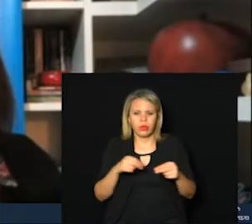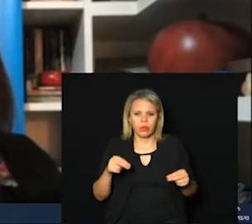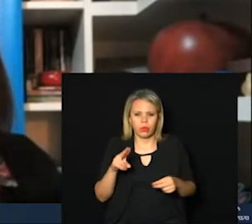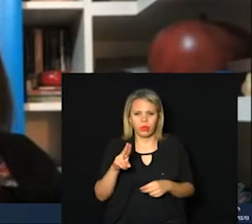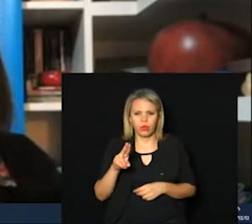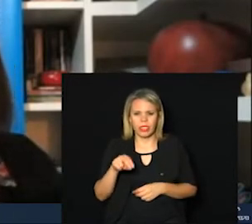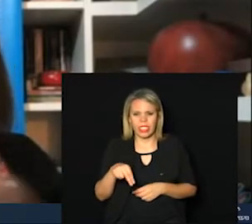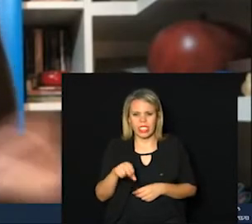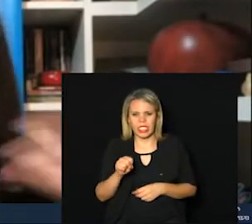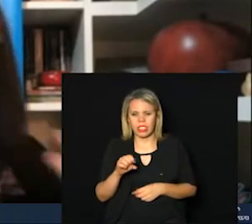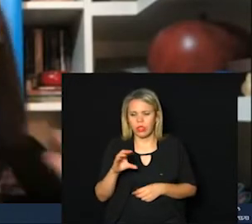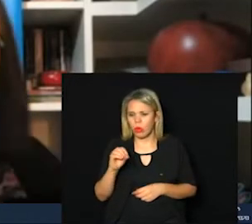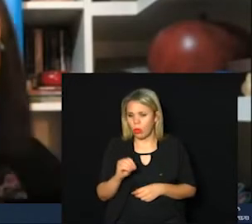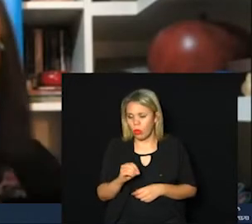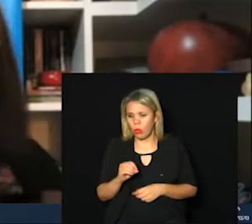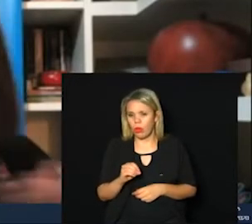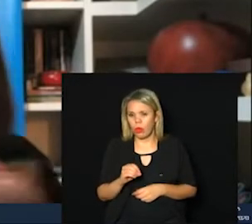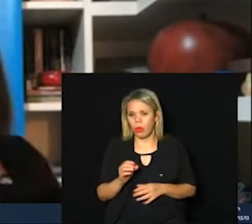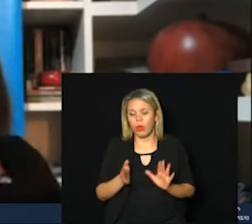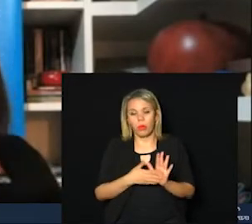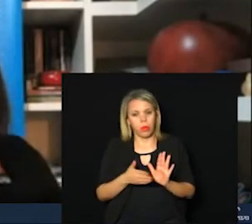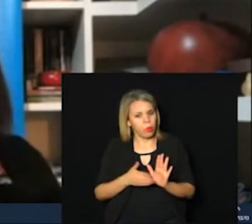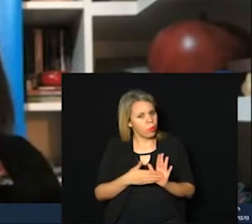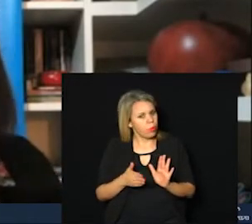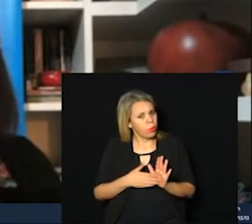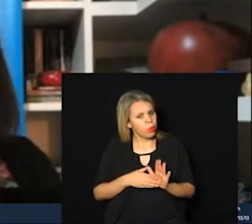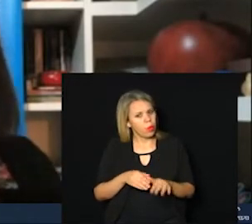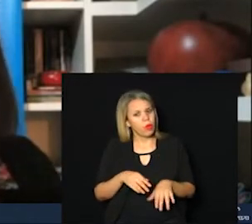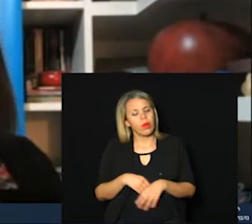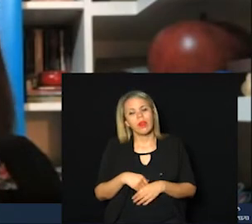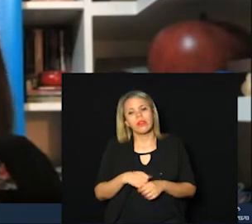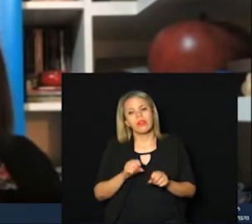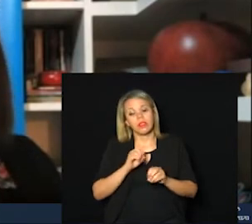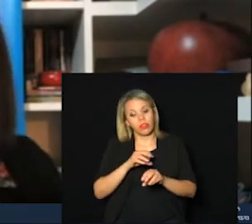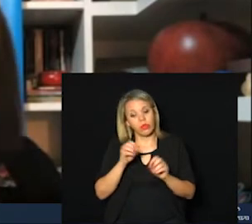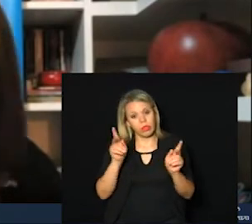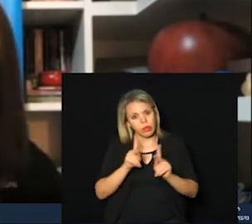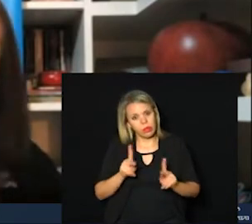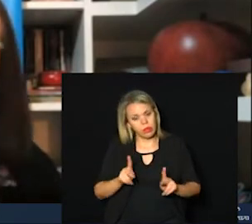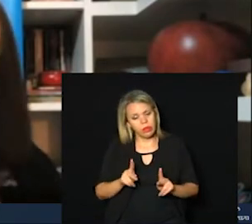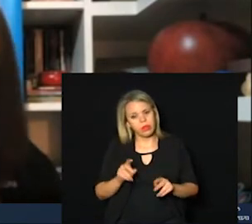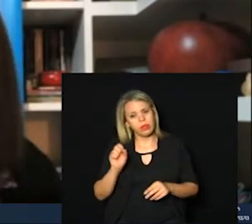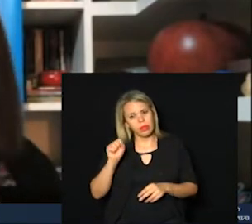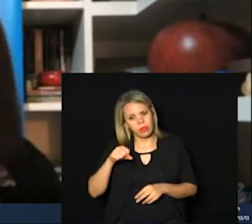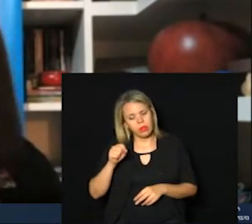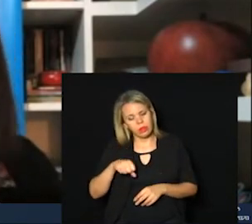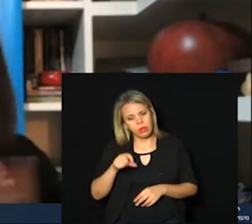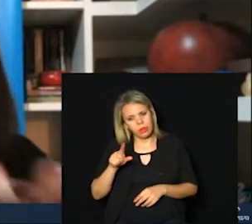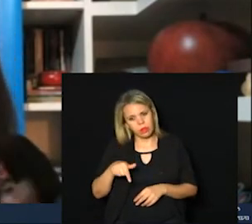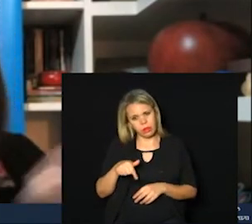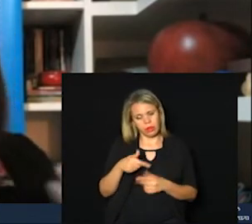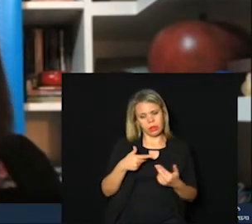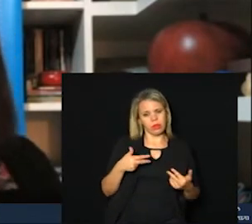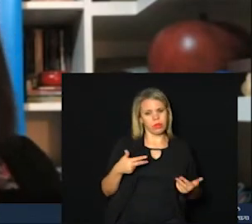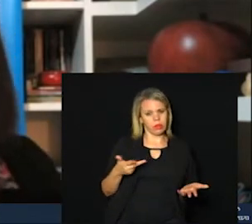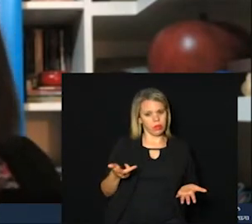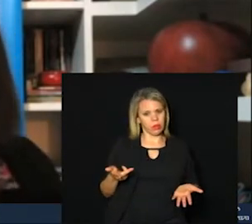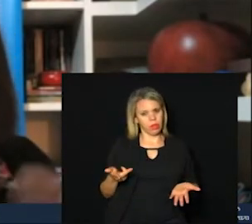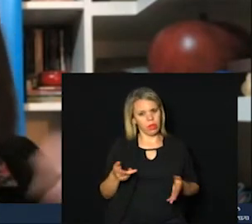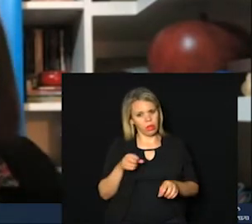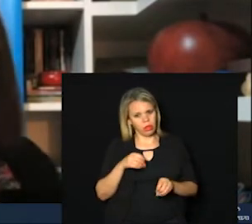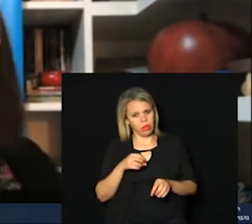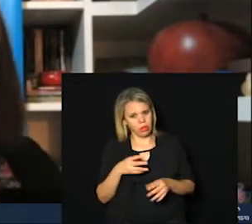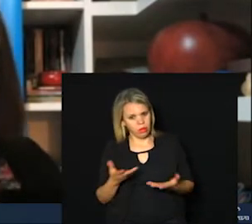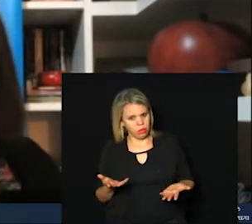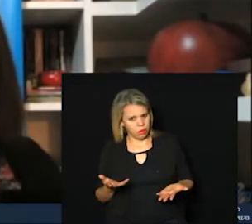Unesco, né, com as suas propostas de educação para a paz, porque, sim, paz é uma coisa que se ensina,